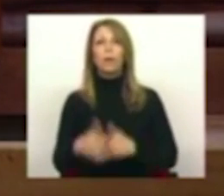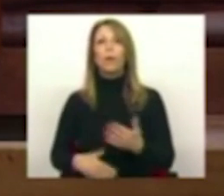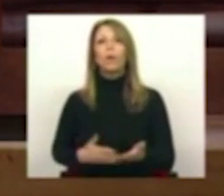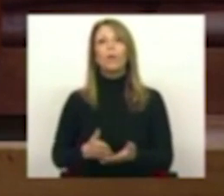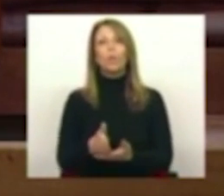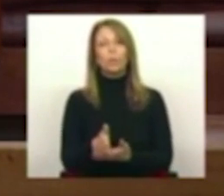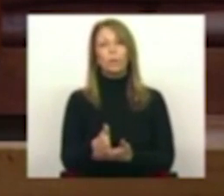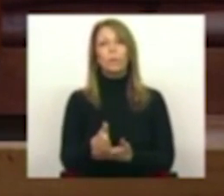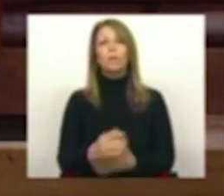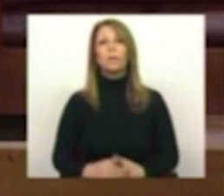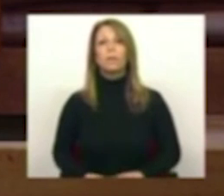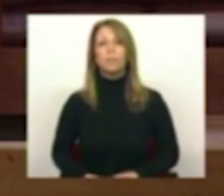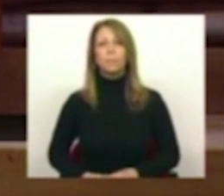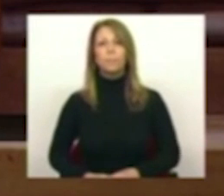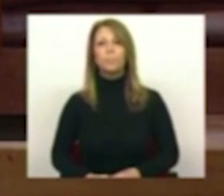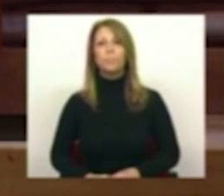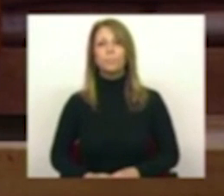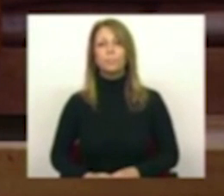Continuidade da